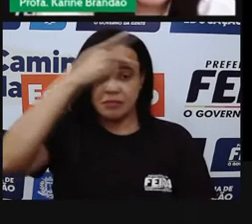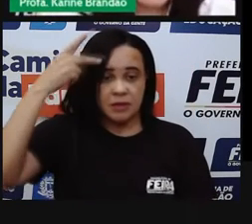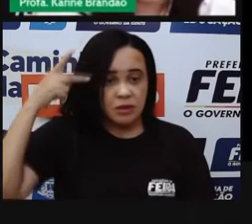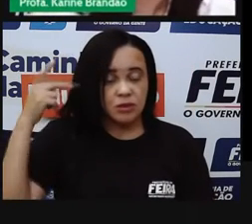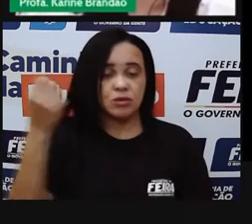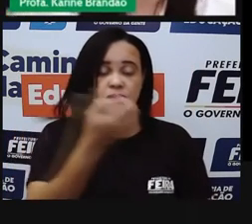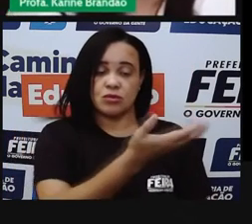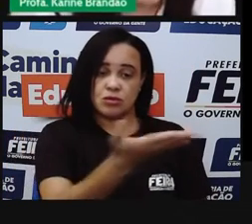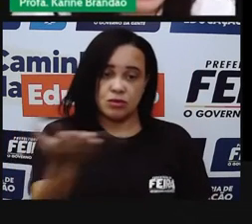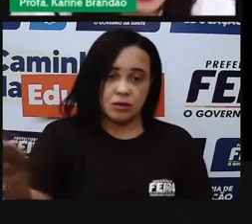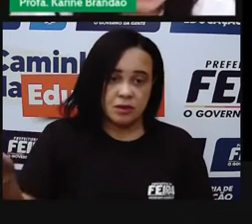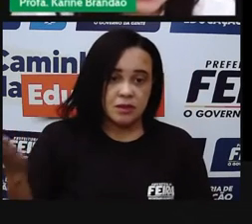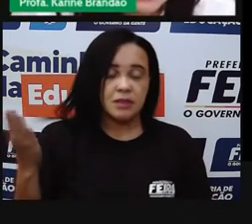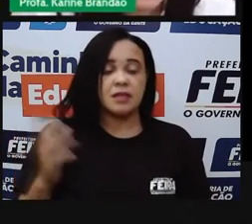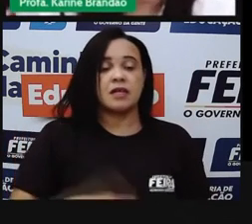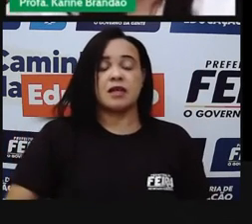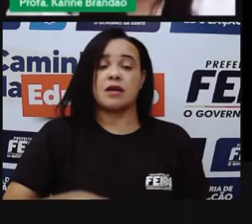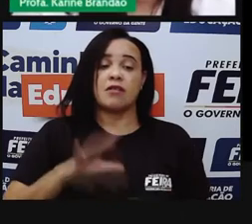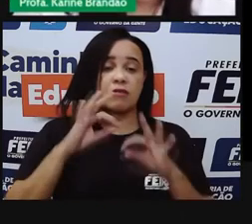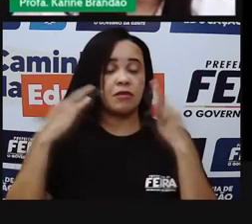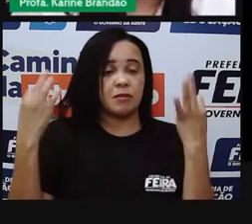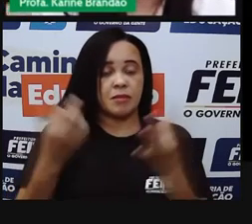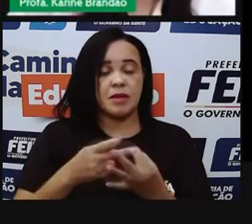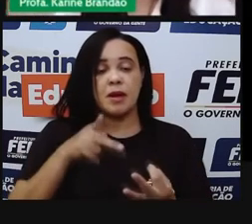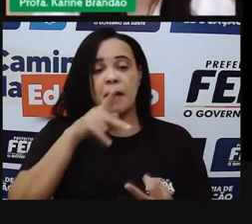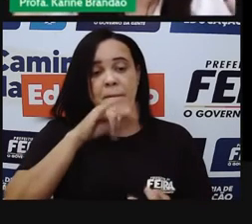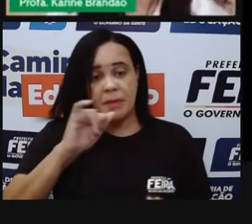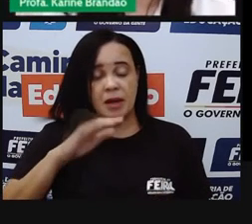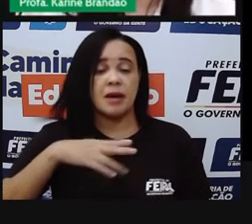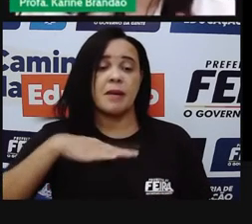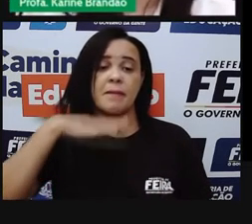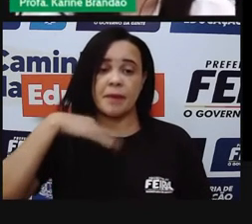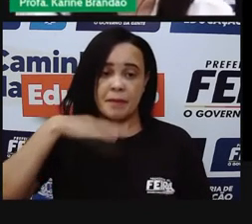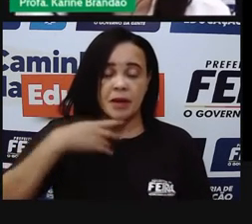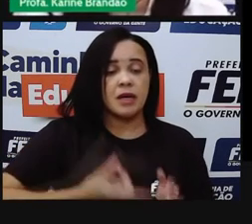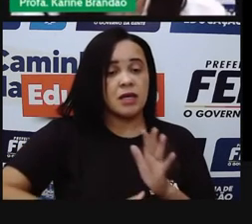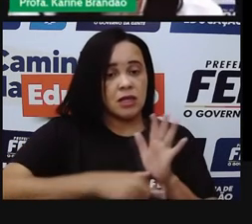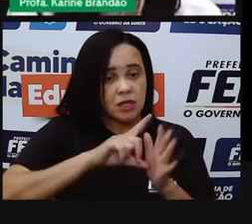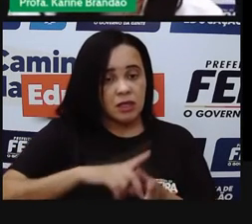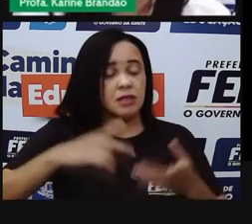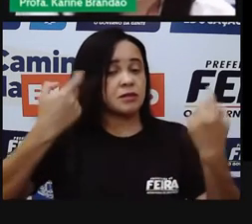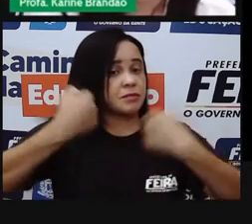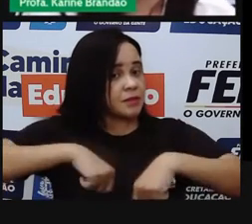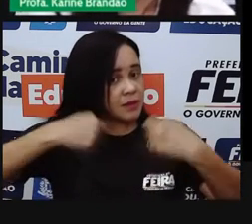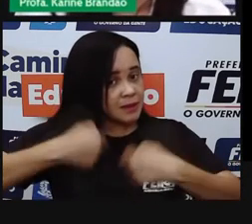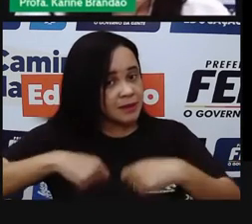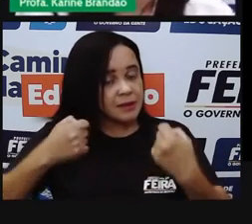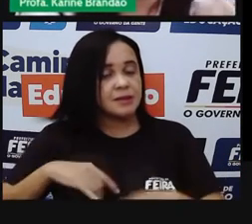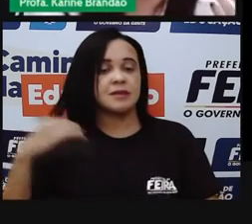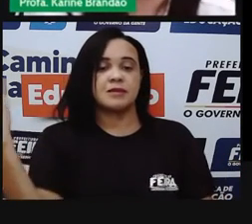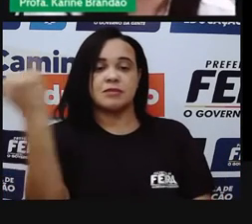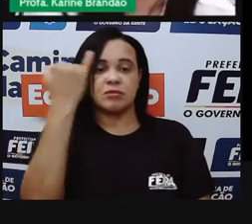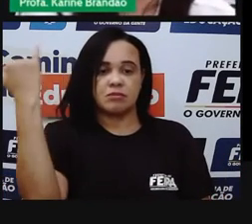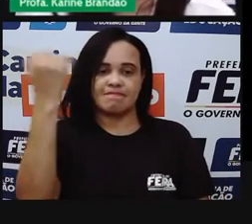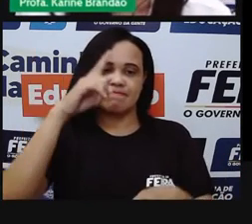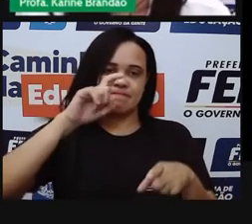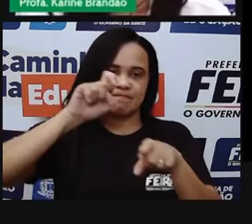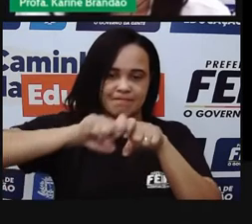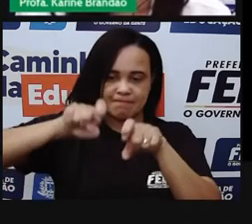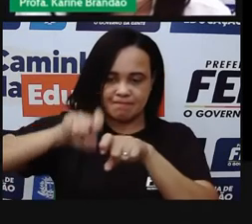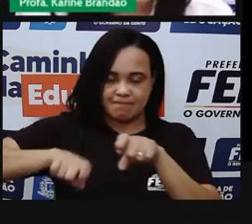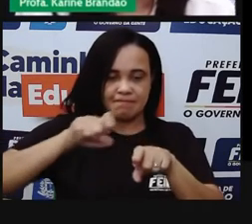de vocês, dos pais de vocês, de quem veio antes, era necessário esses gametas, essas células sexuais, o óvulo